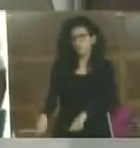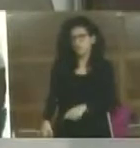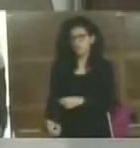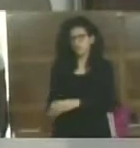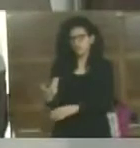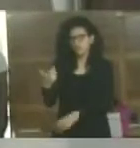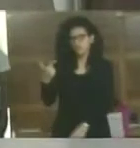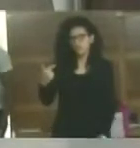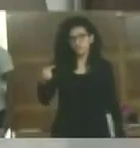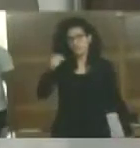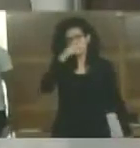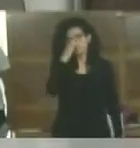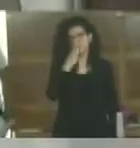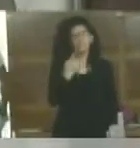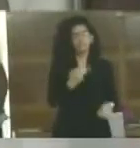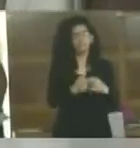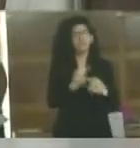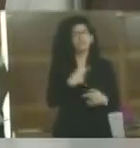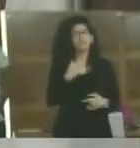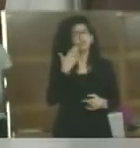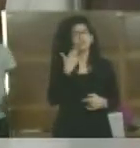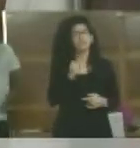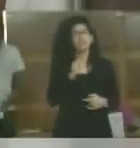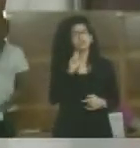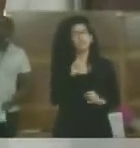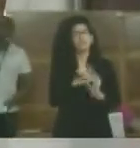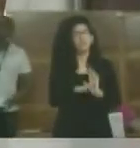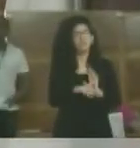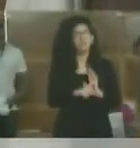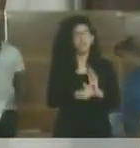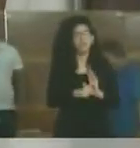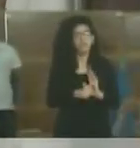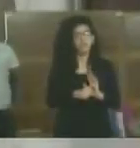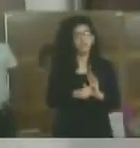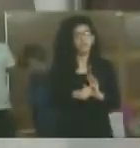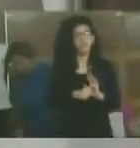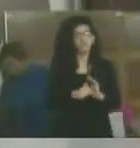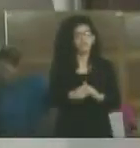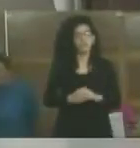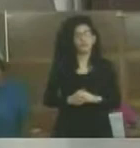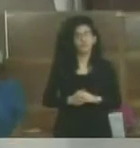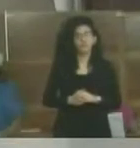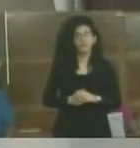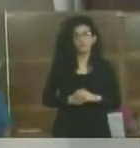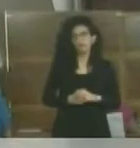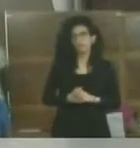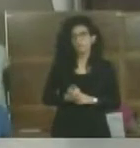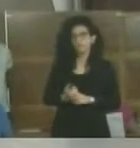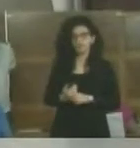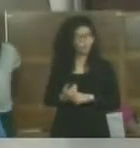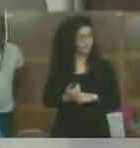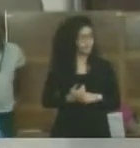Sete Brasil, porque eu sabia que era um golpe que iam dar no nosso país e nos trabalhadores.